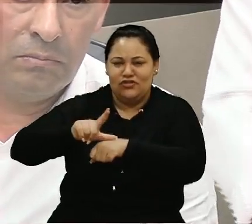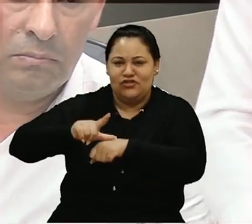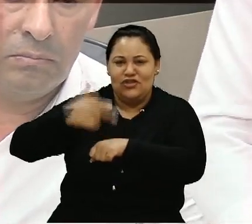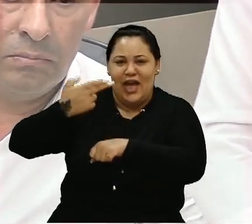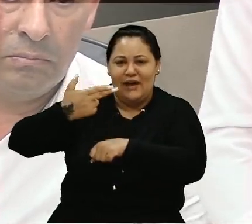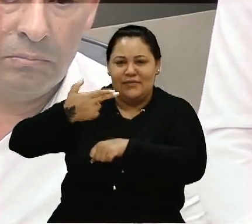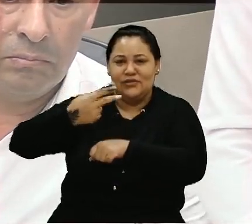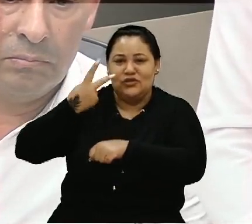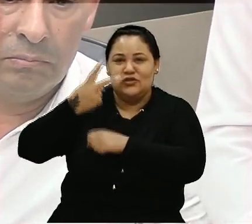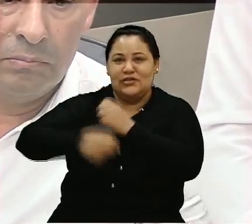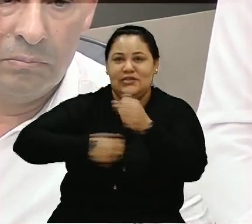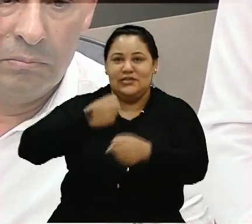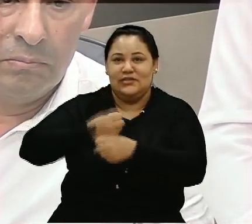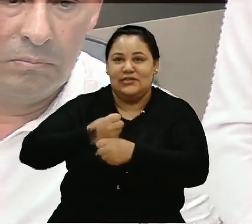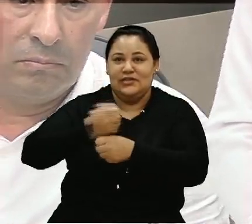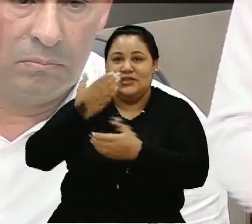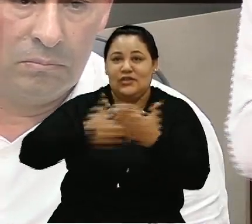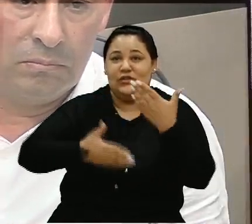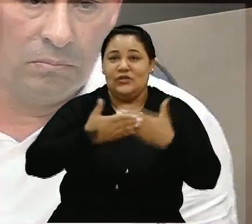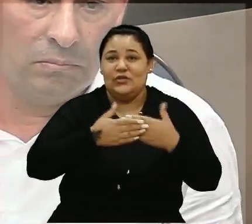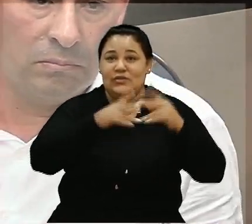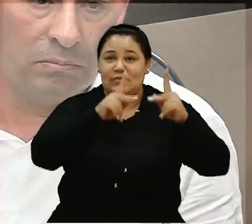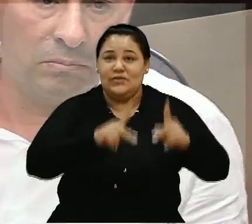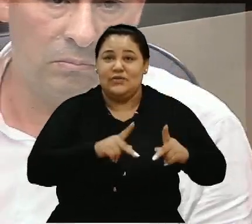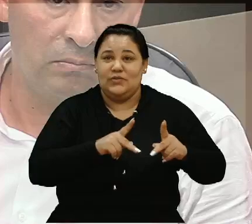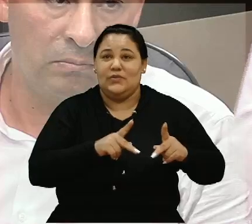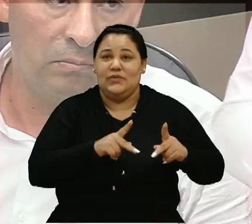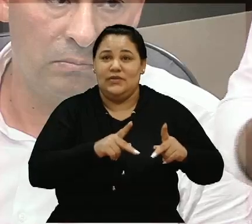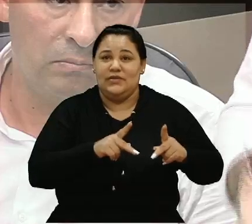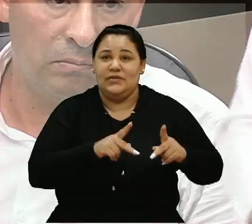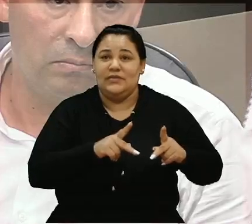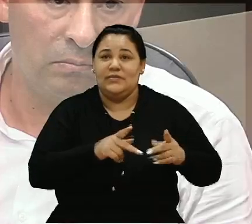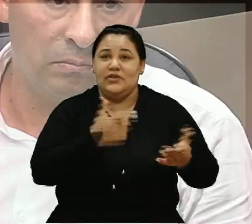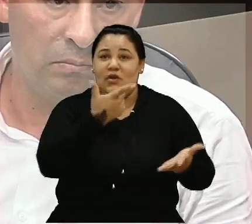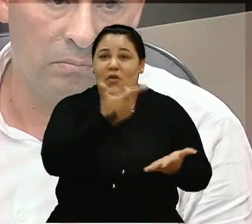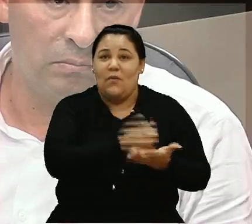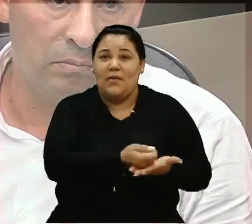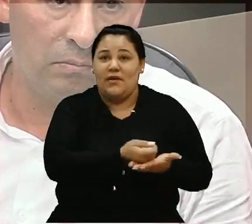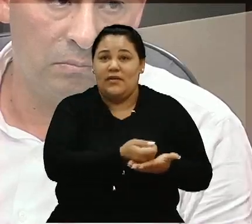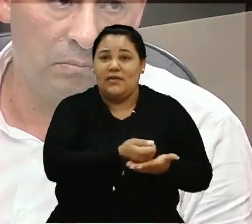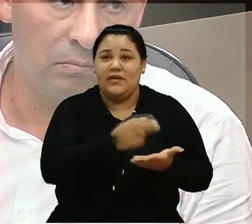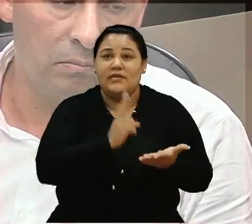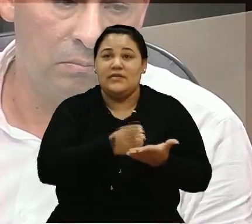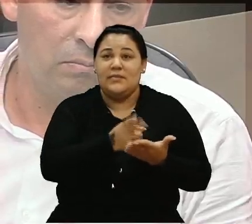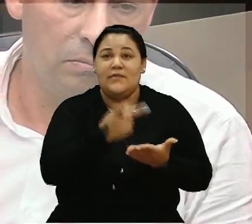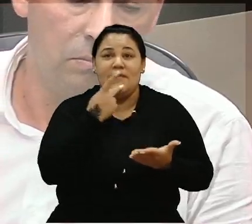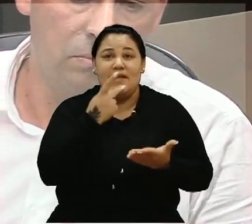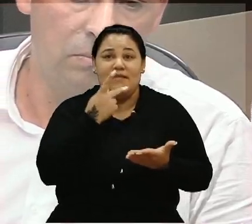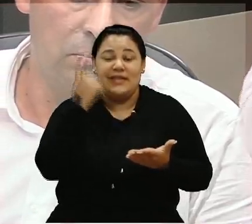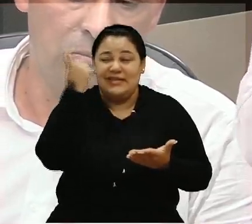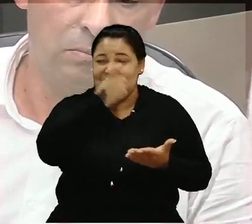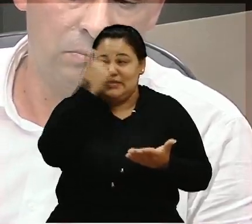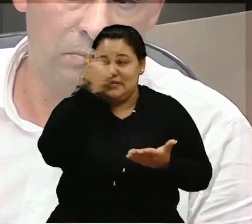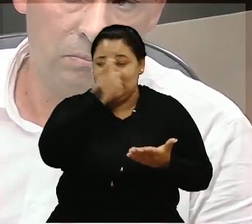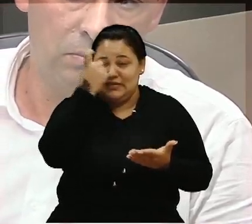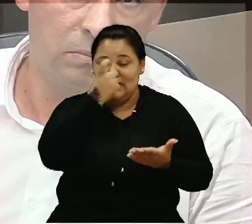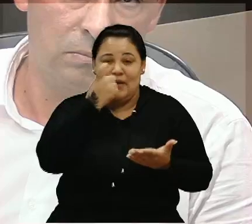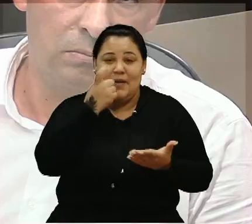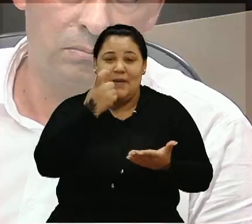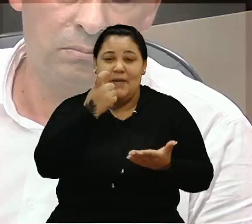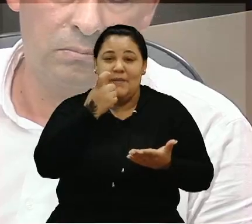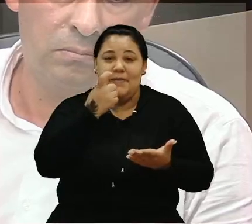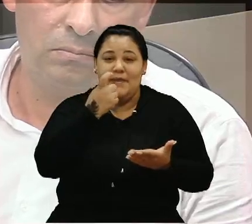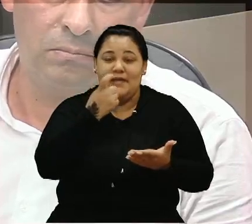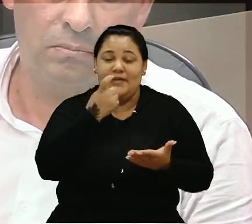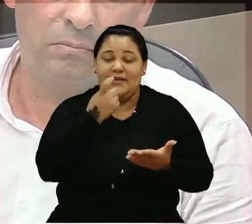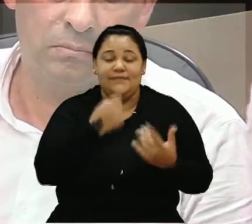Todas as mulheres que eu atendia que me pediam arminha de choque, eu sempre mandava não levar. Eu mandava levar spray de pimenta, que era melhor na dispersão. Sempre fui contra o choque, então eu